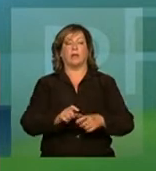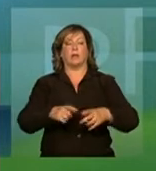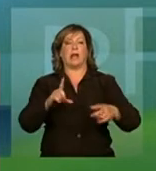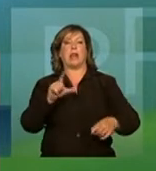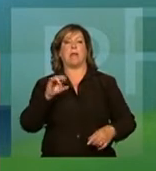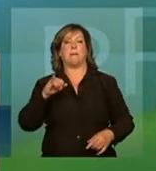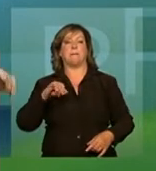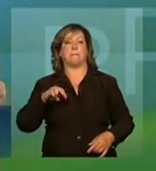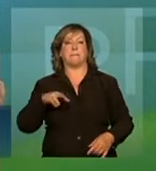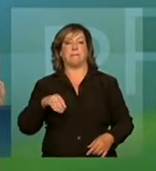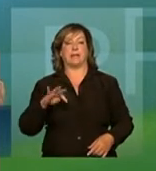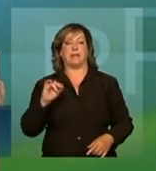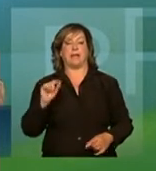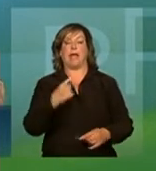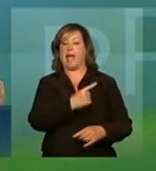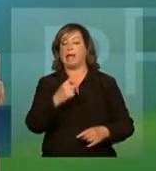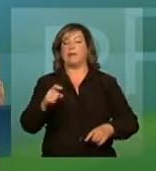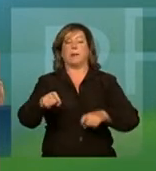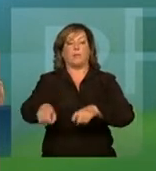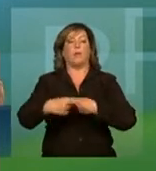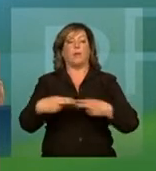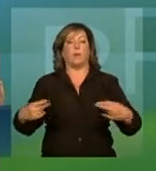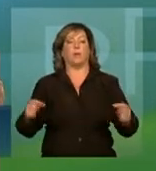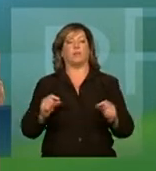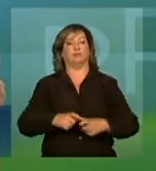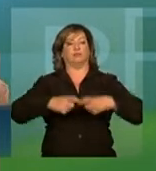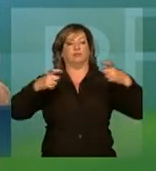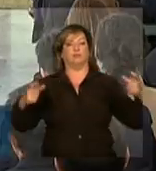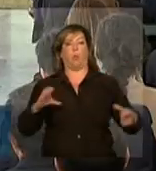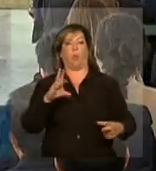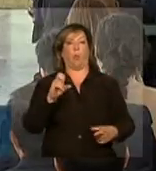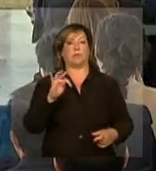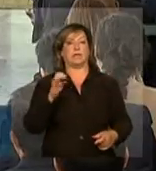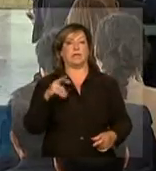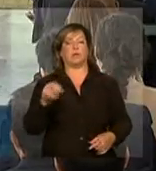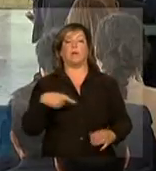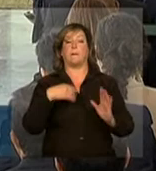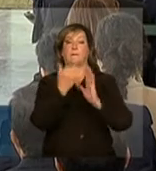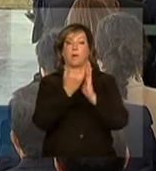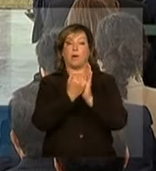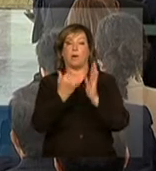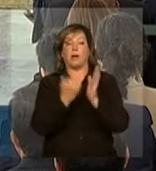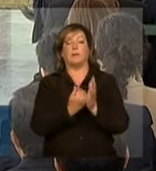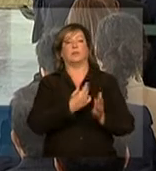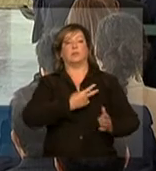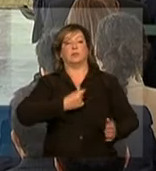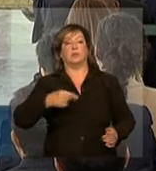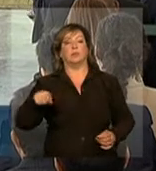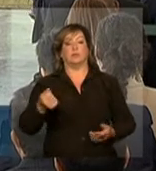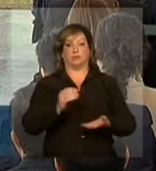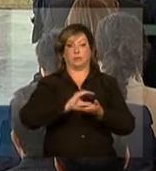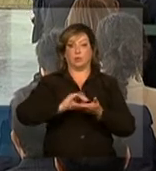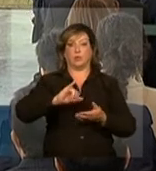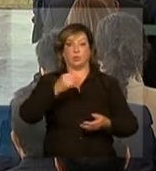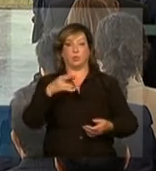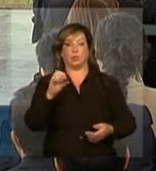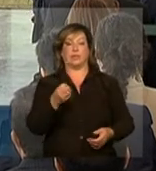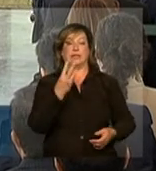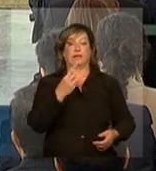produtor. Ampliamos o custeio e melhoramos o investimento. O Programa de Sustentabilidade do Investimento, com juros